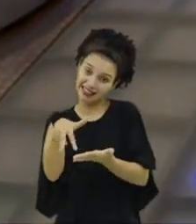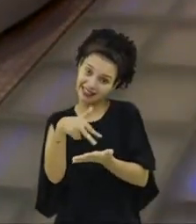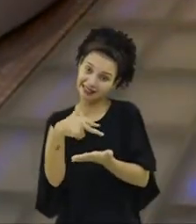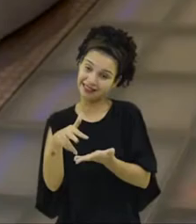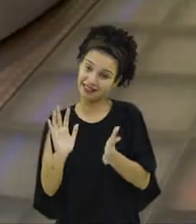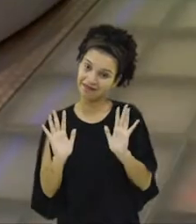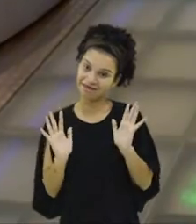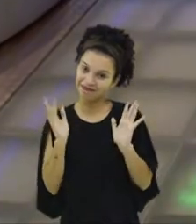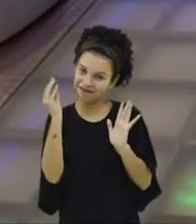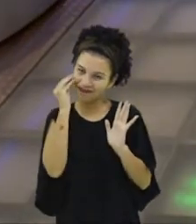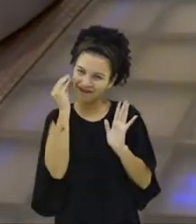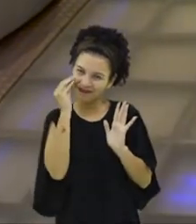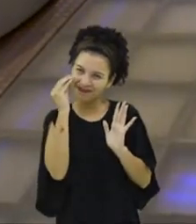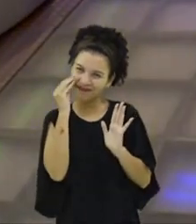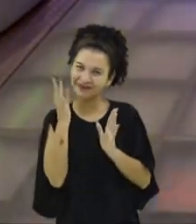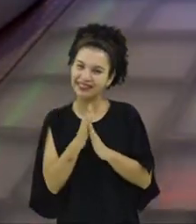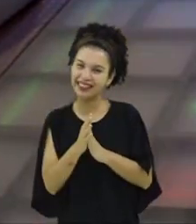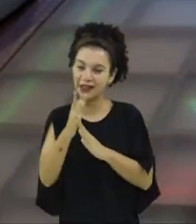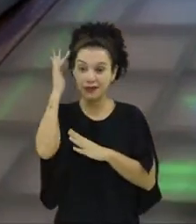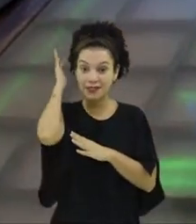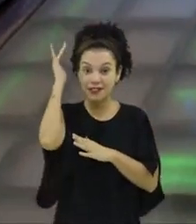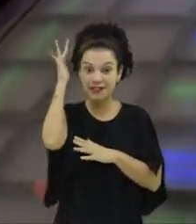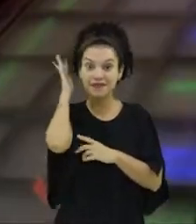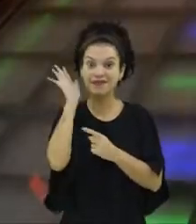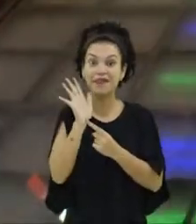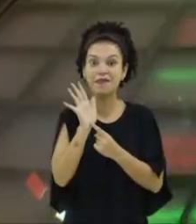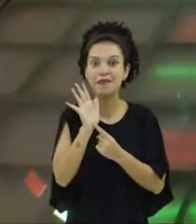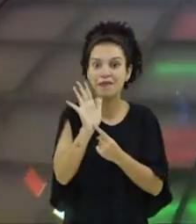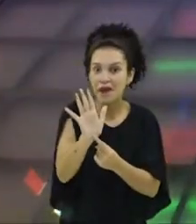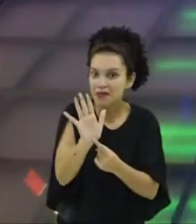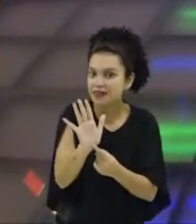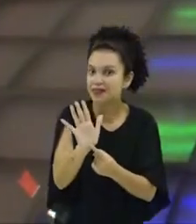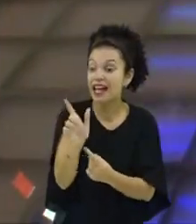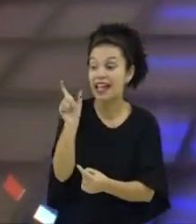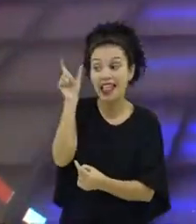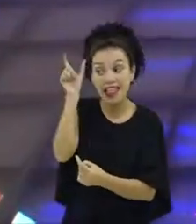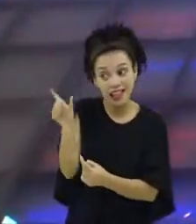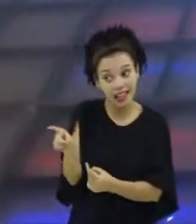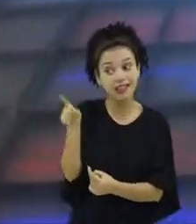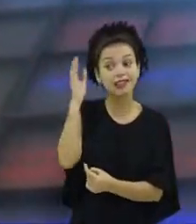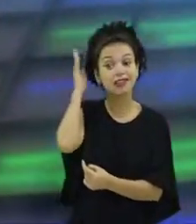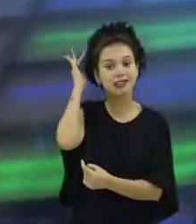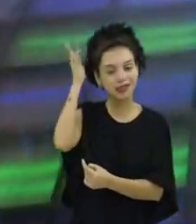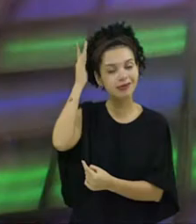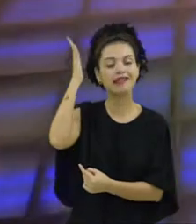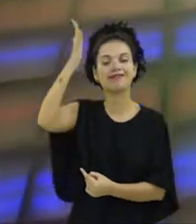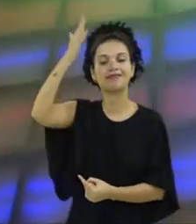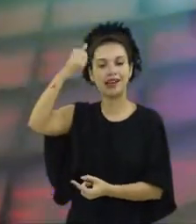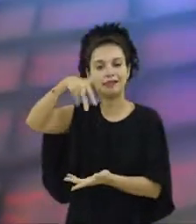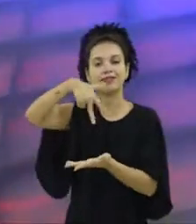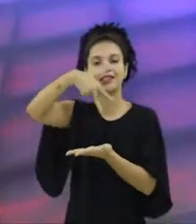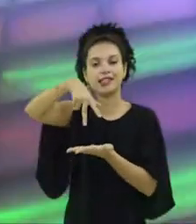Bem-vindo, querido. Fique à vontade. Mostra pra gente como é que dança o piseiro, vai.